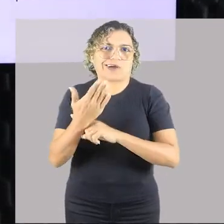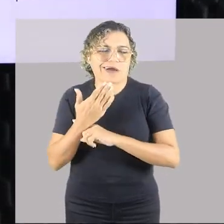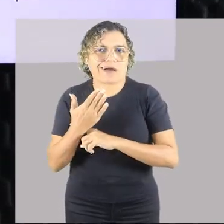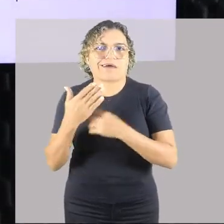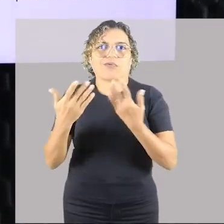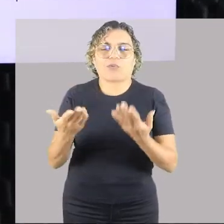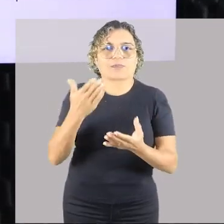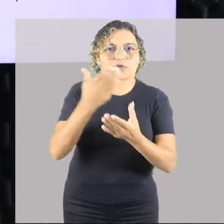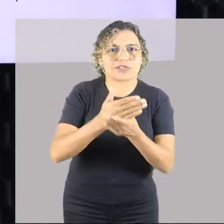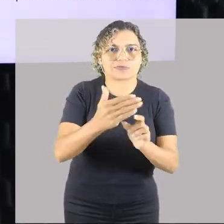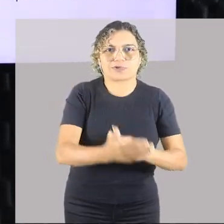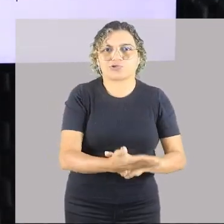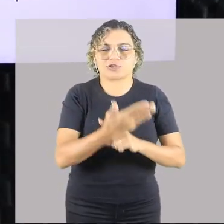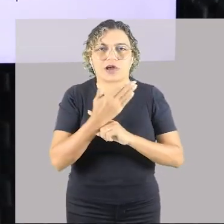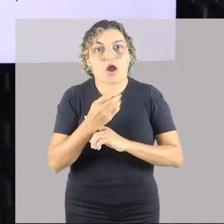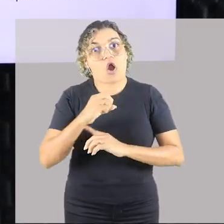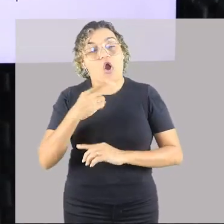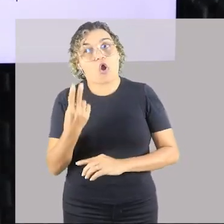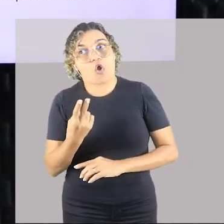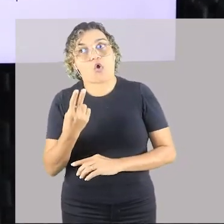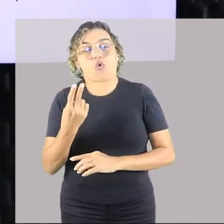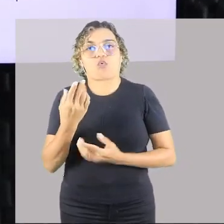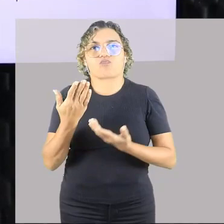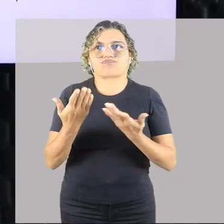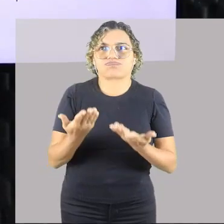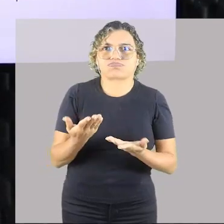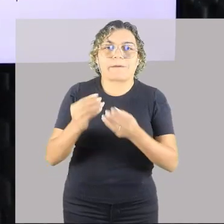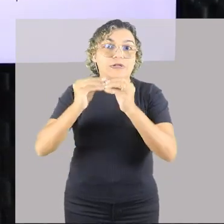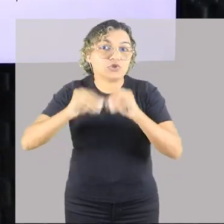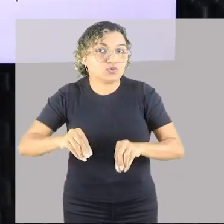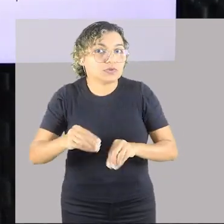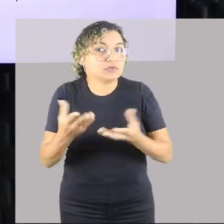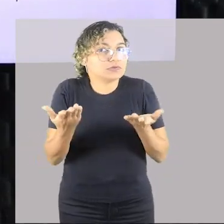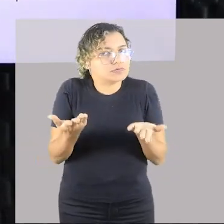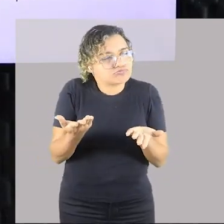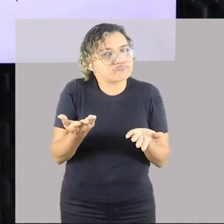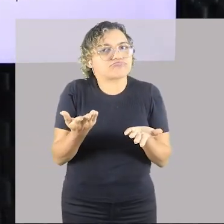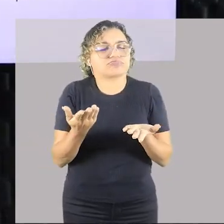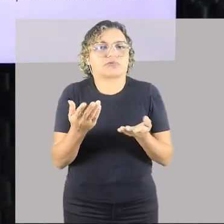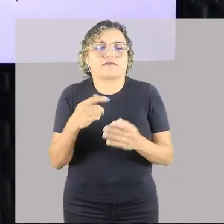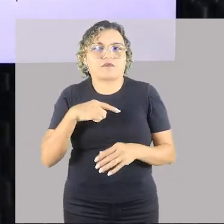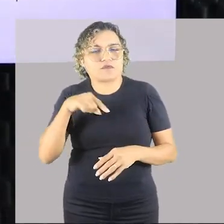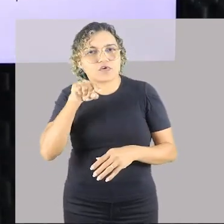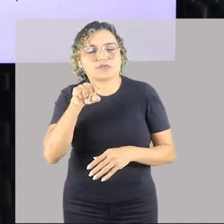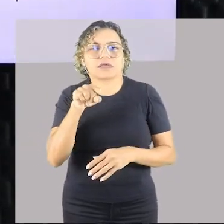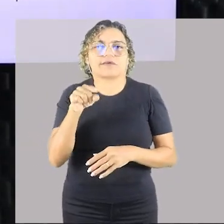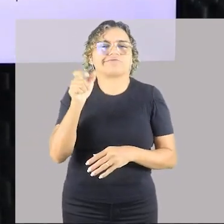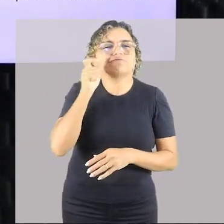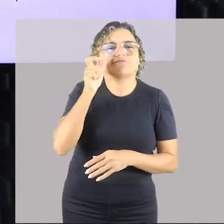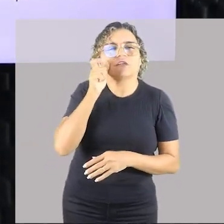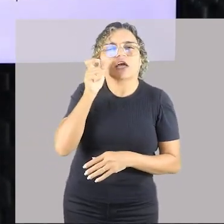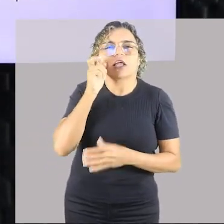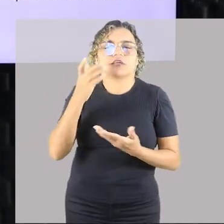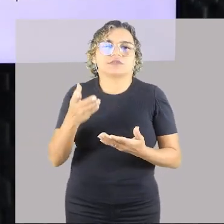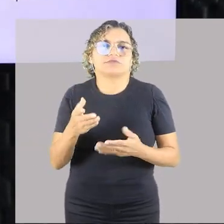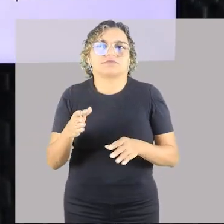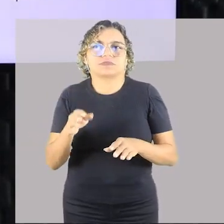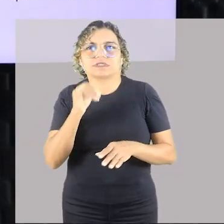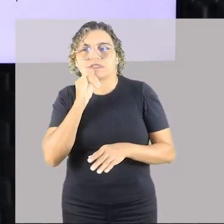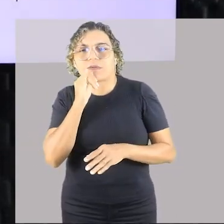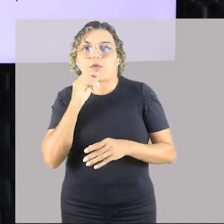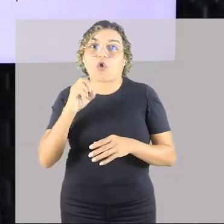desse processo. Nesse caso, você também será impedido por esse critério objetivo, ter atuado ou vir a atuar como